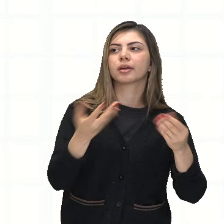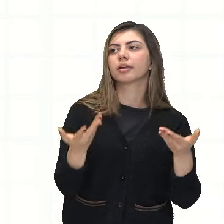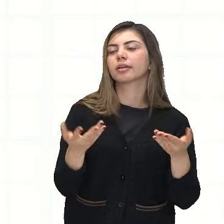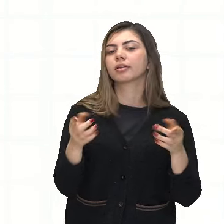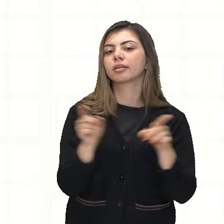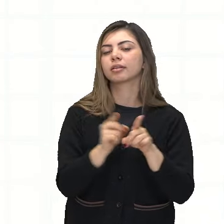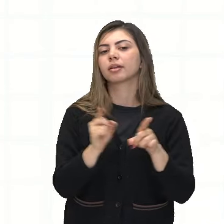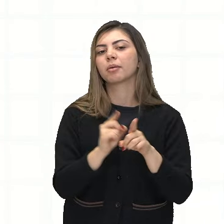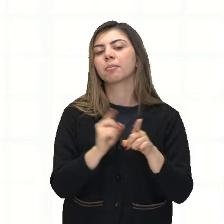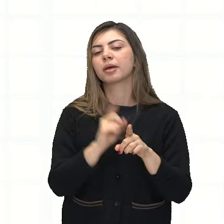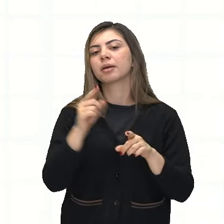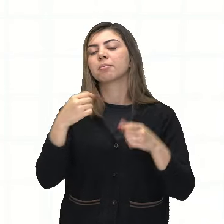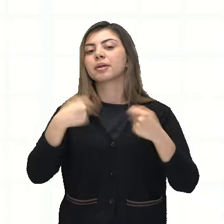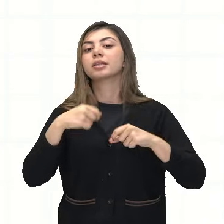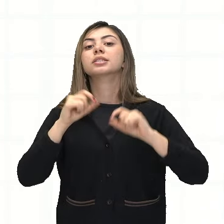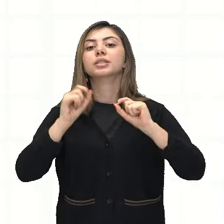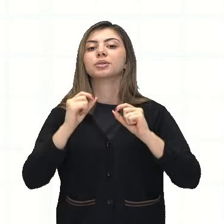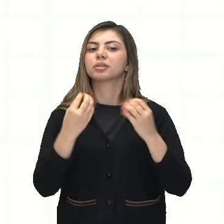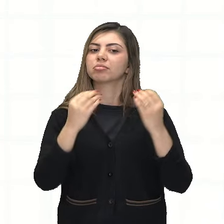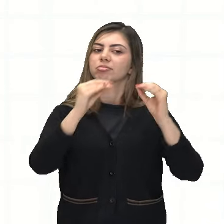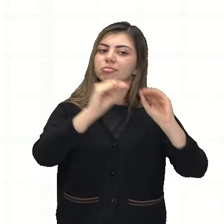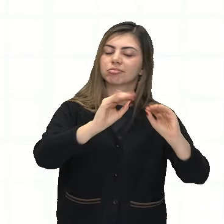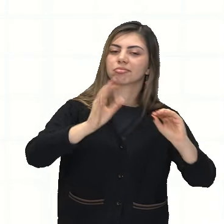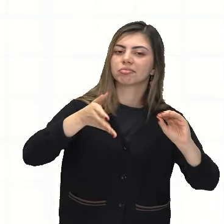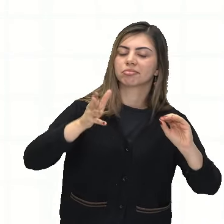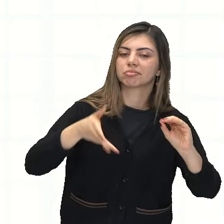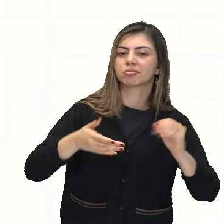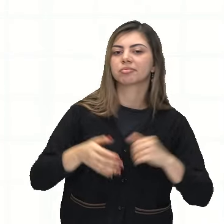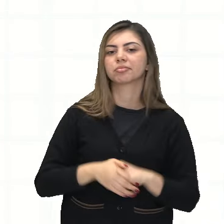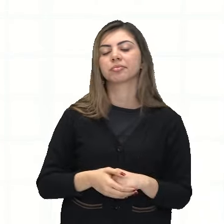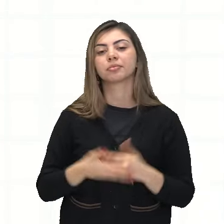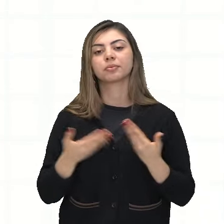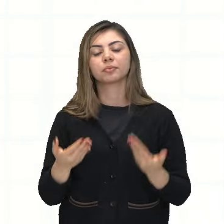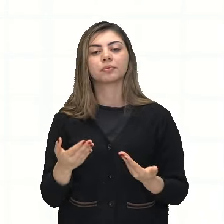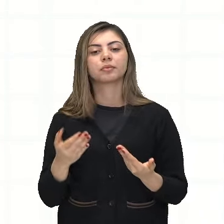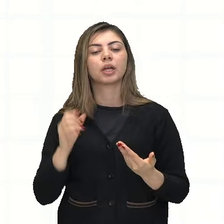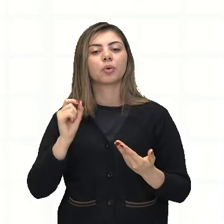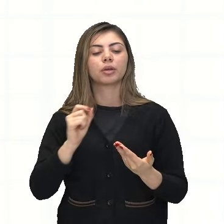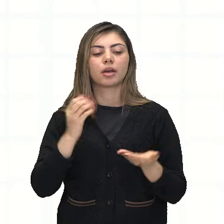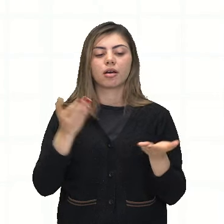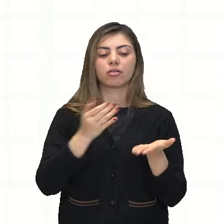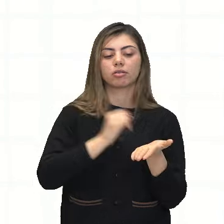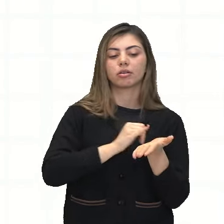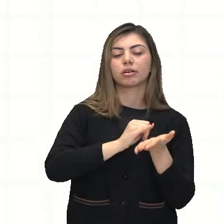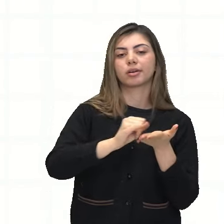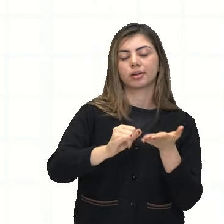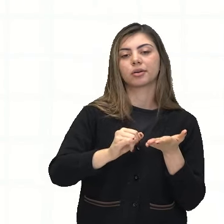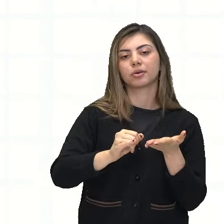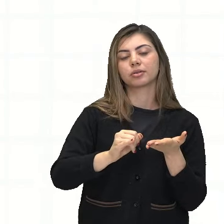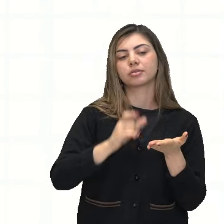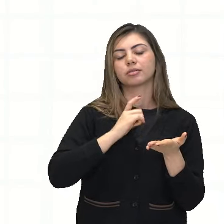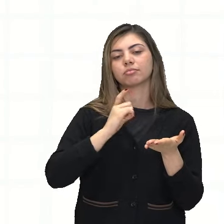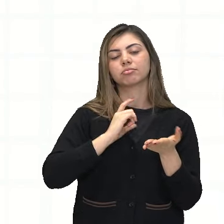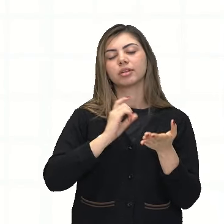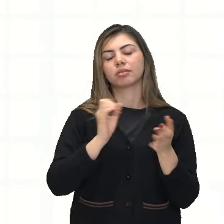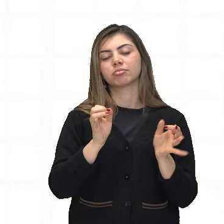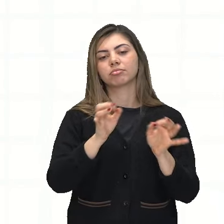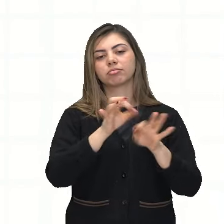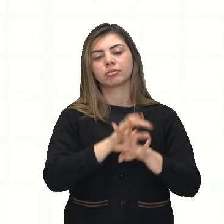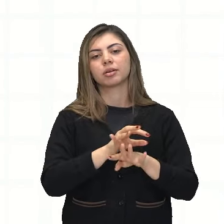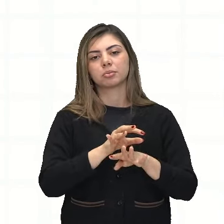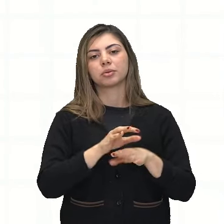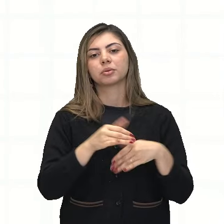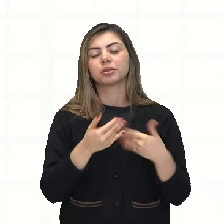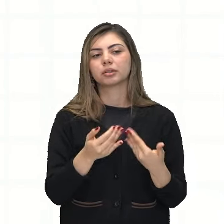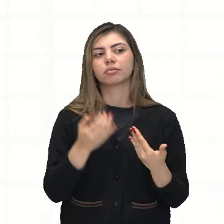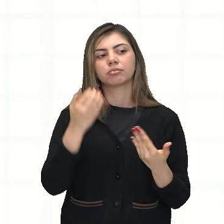sobre o que precisa ser feito eu faço com que a minha introdução fique bastante completa faz com que ela fique